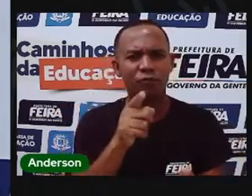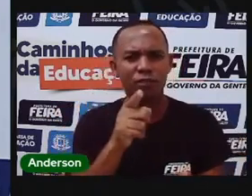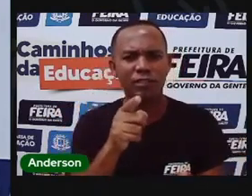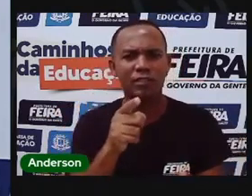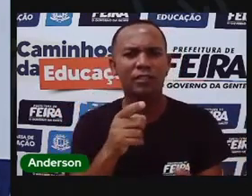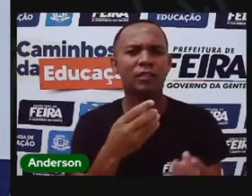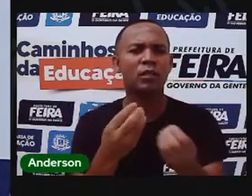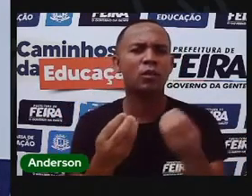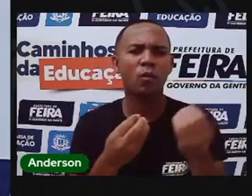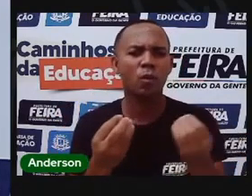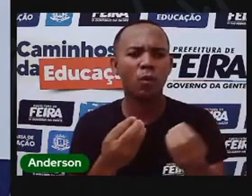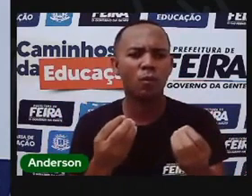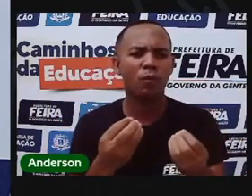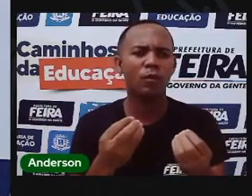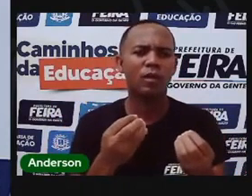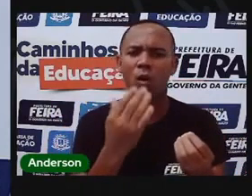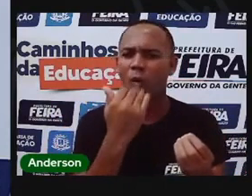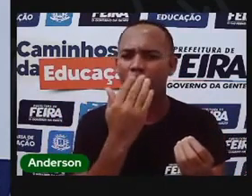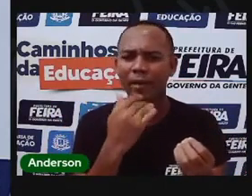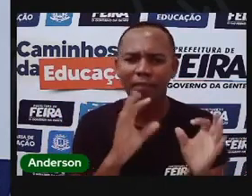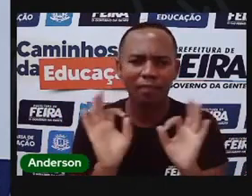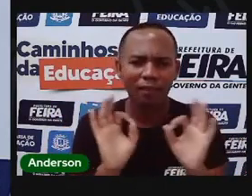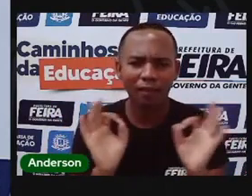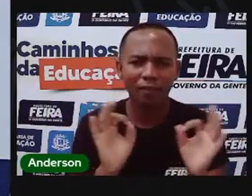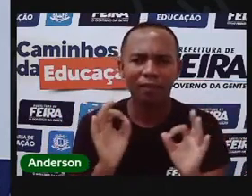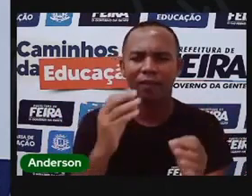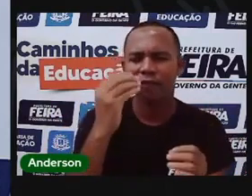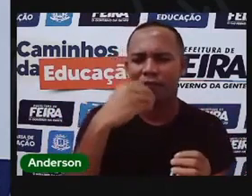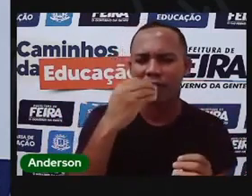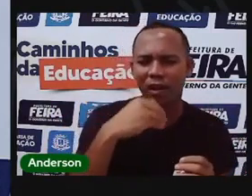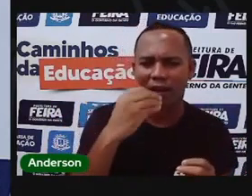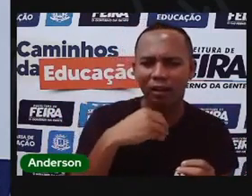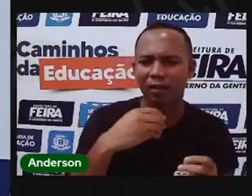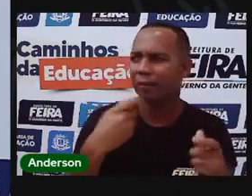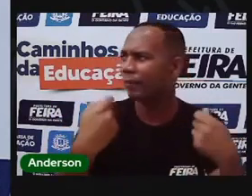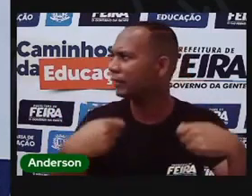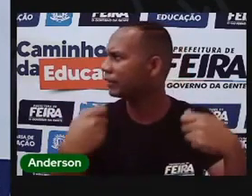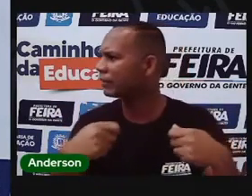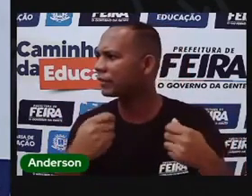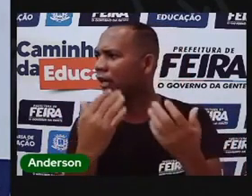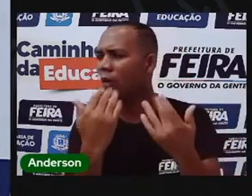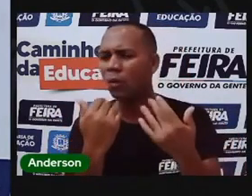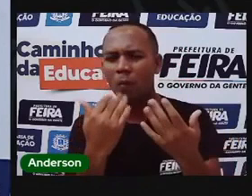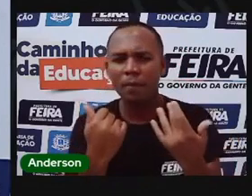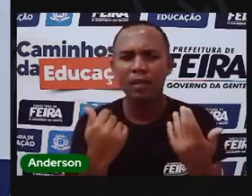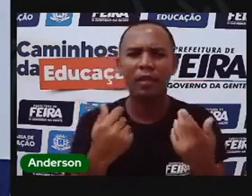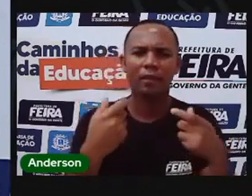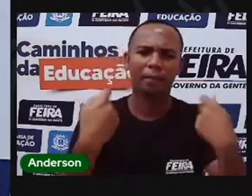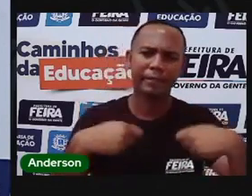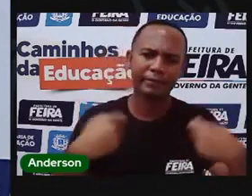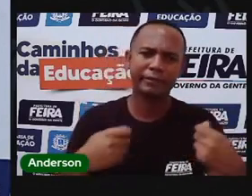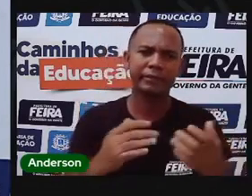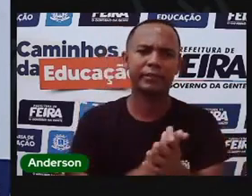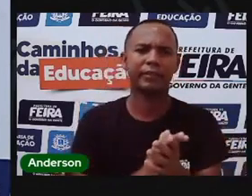direito, o que que acontece? A gente fica fraco, né? E aí a gente precisa consumir alguma coisa, comer alguma coisa para que a gente fique